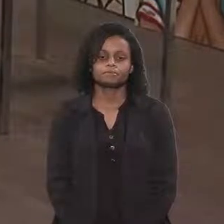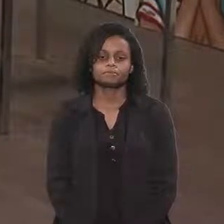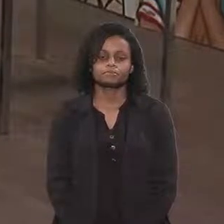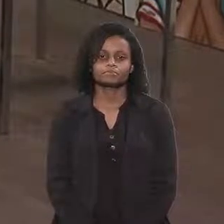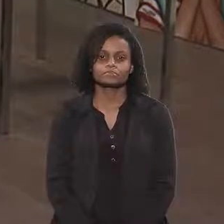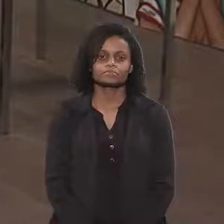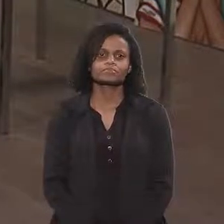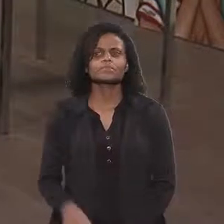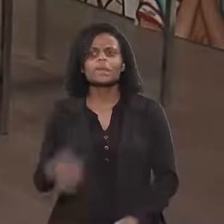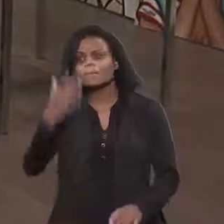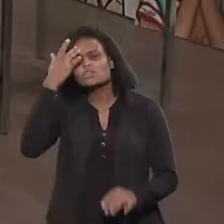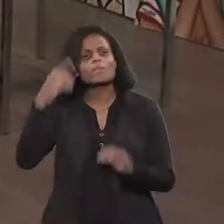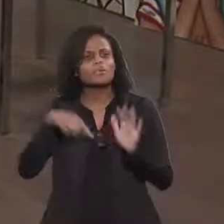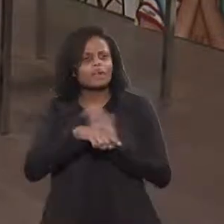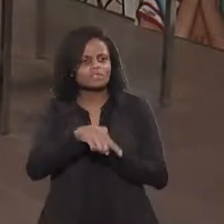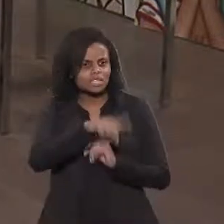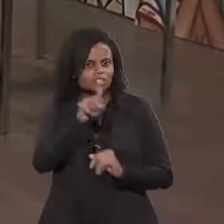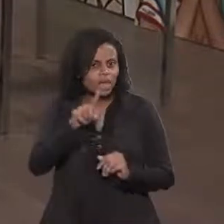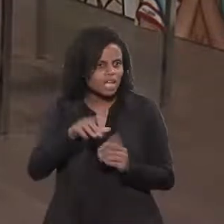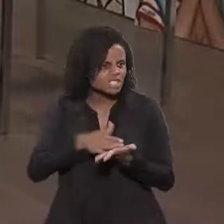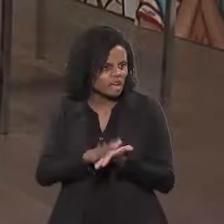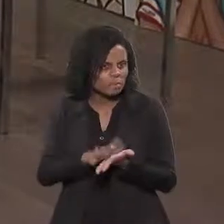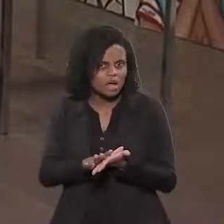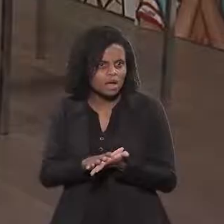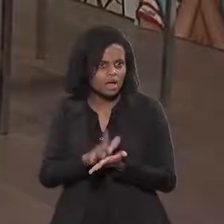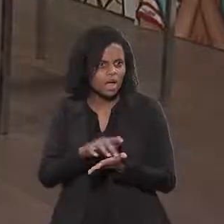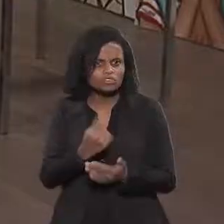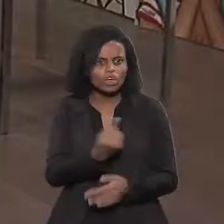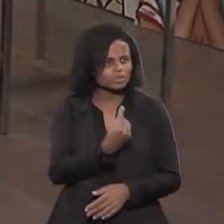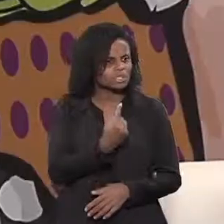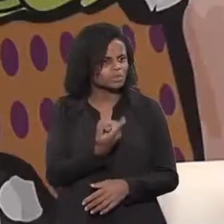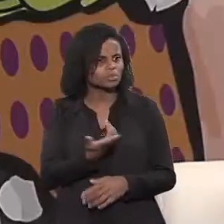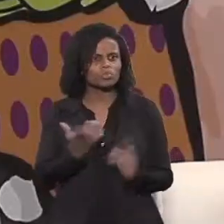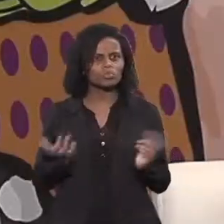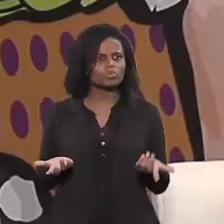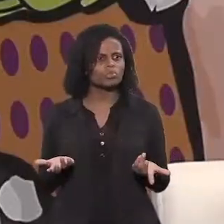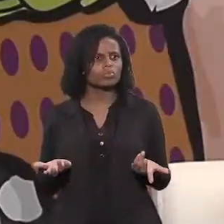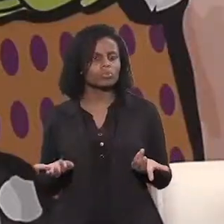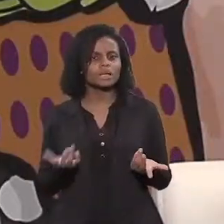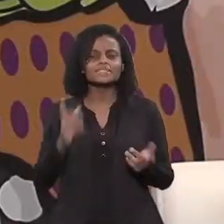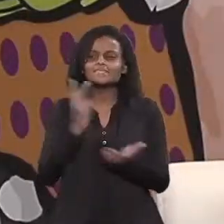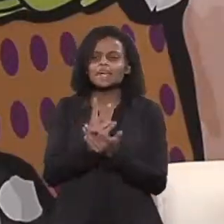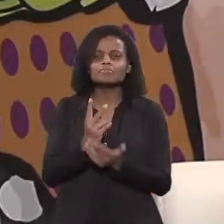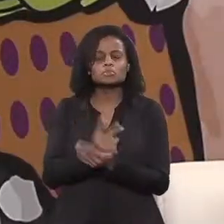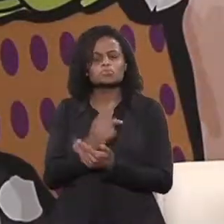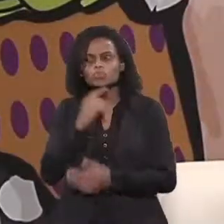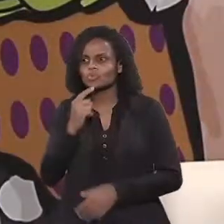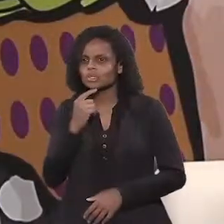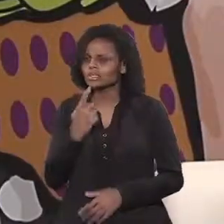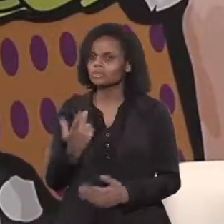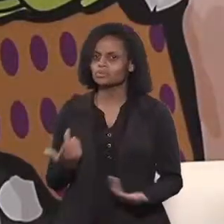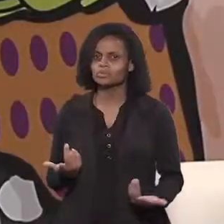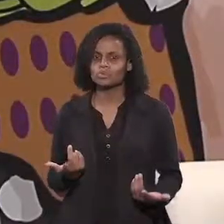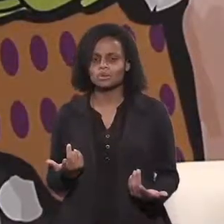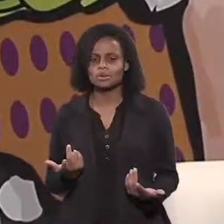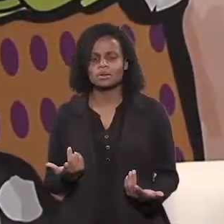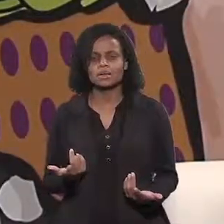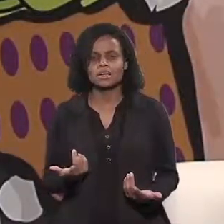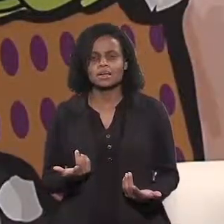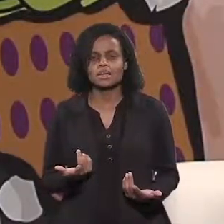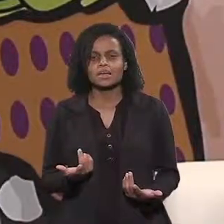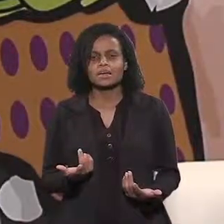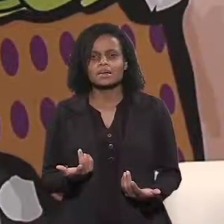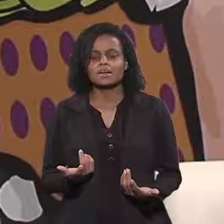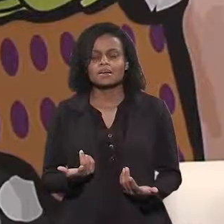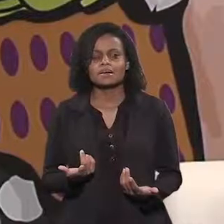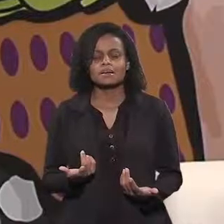vocês vão tocar samba, vocês vão tocar isso, vocês vão sozinhas, sabe, sempre duvidando da nossa capacidade de fazer algo,